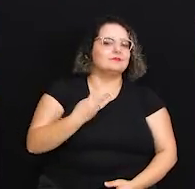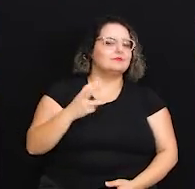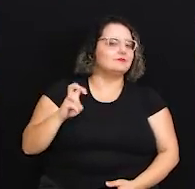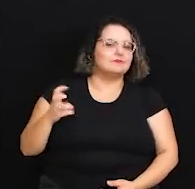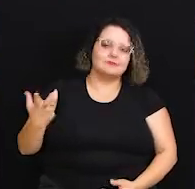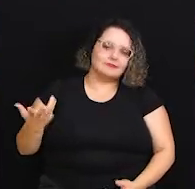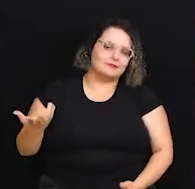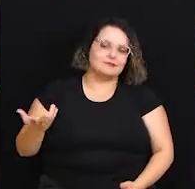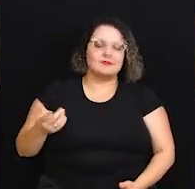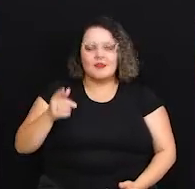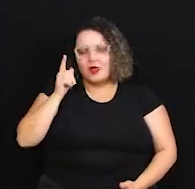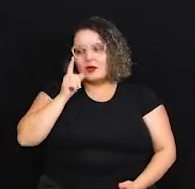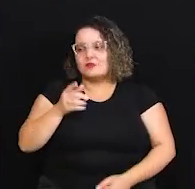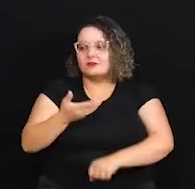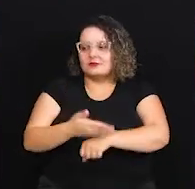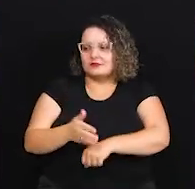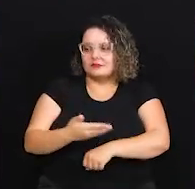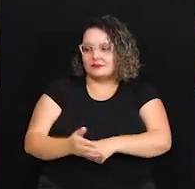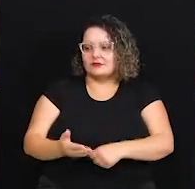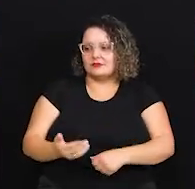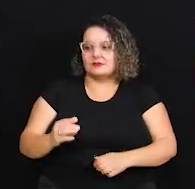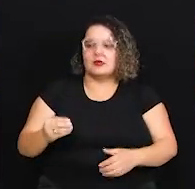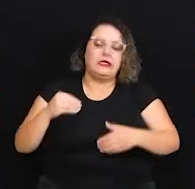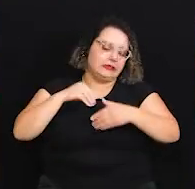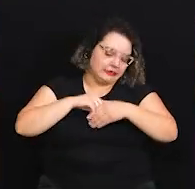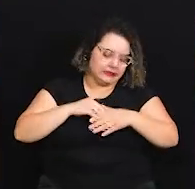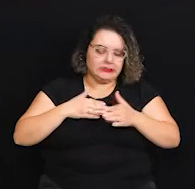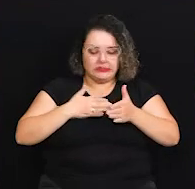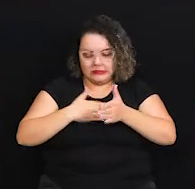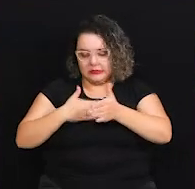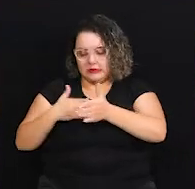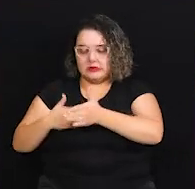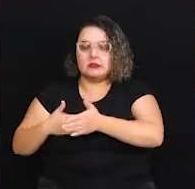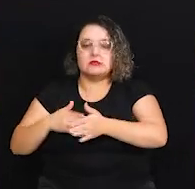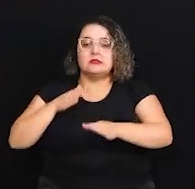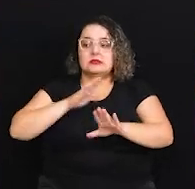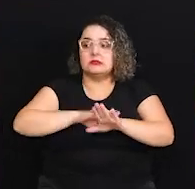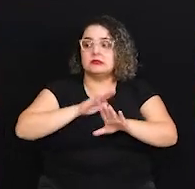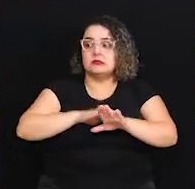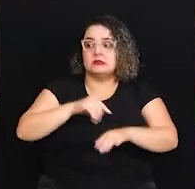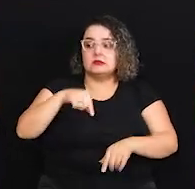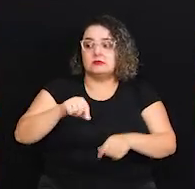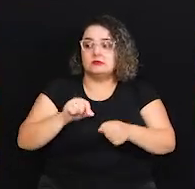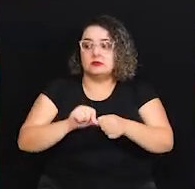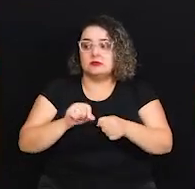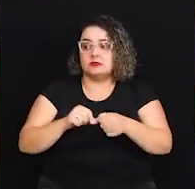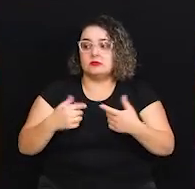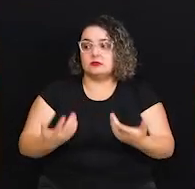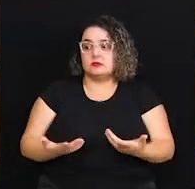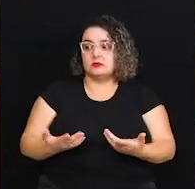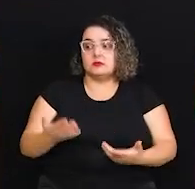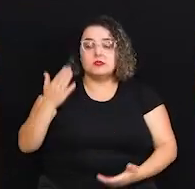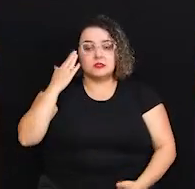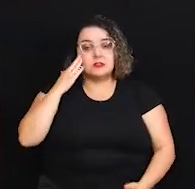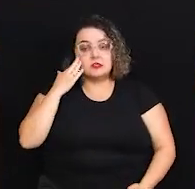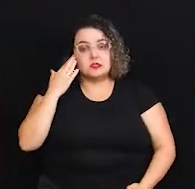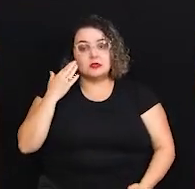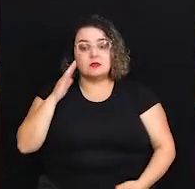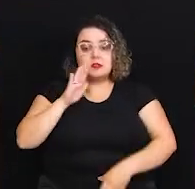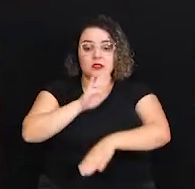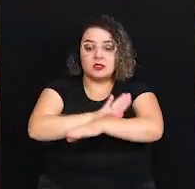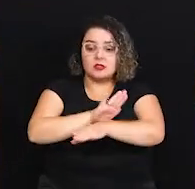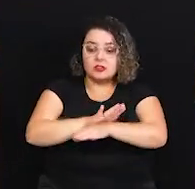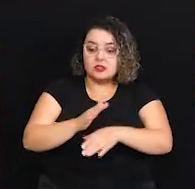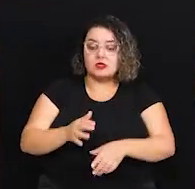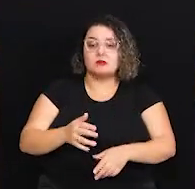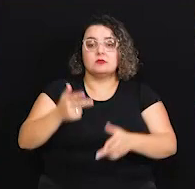consigo praticar, né, dentro das minhas limitações, as mesmas atividades que fazem aqui, e a gente sabe que está colaborando para